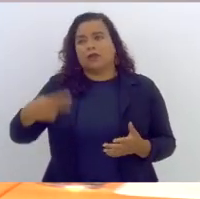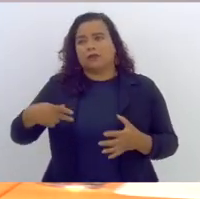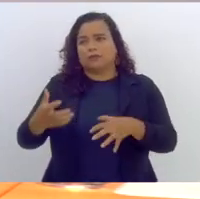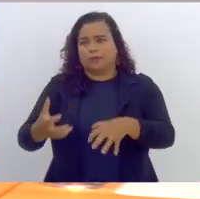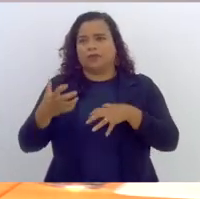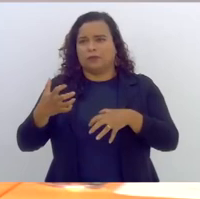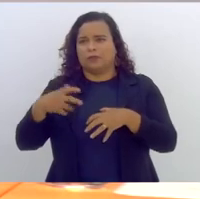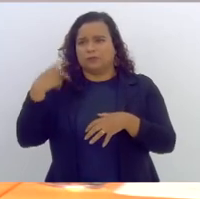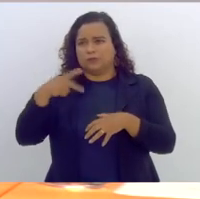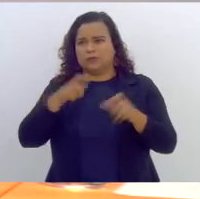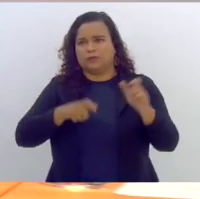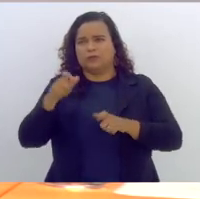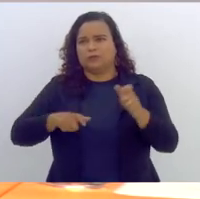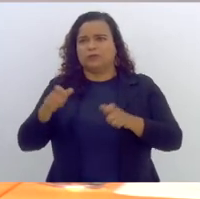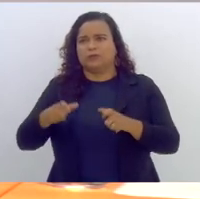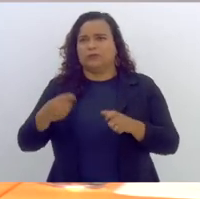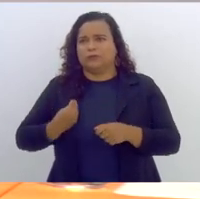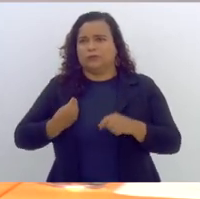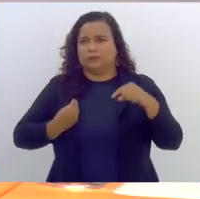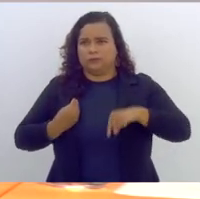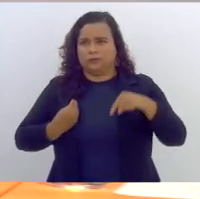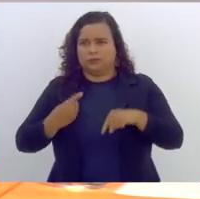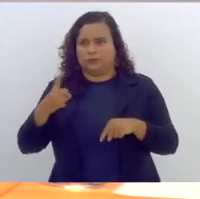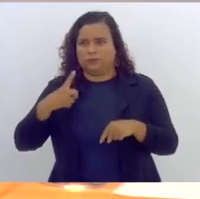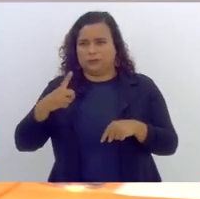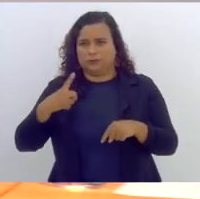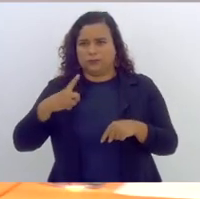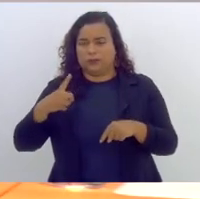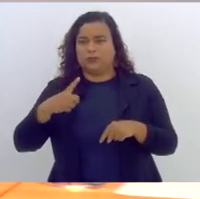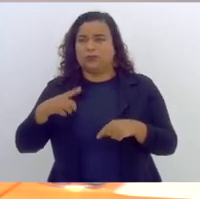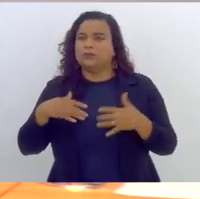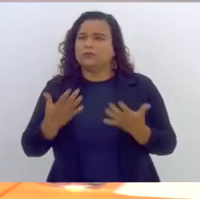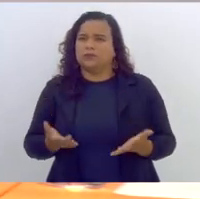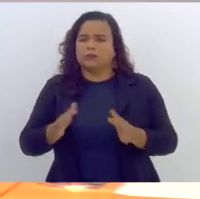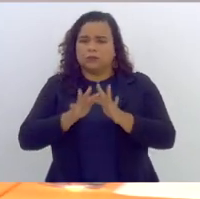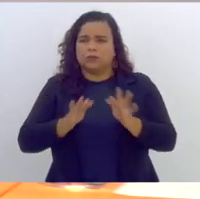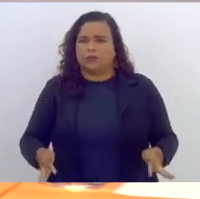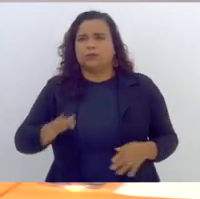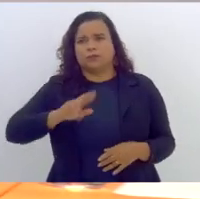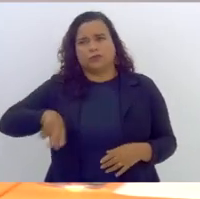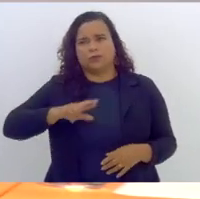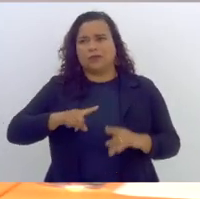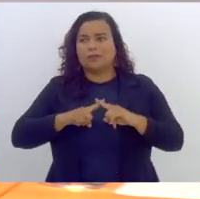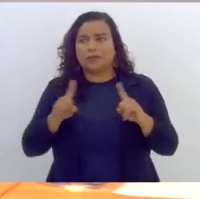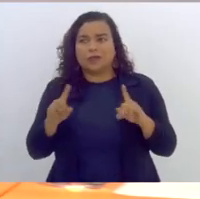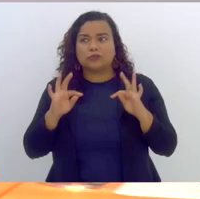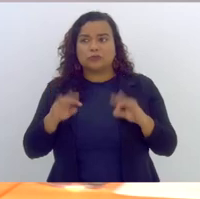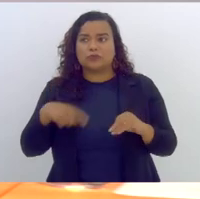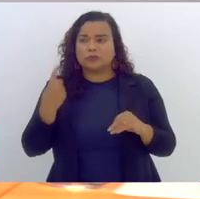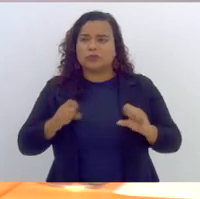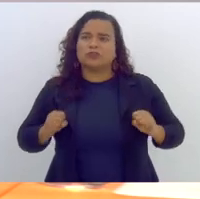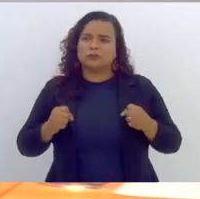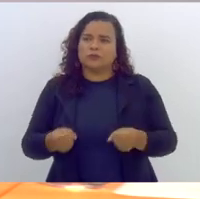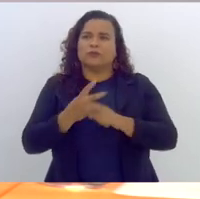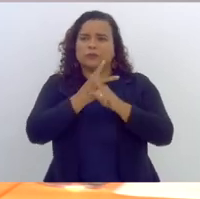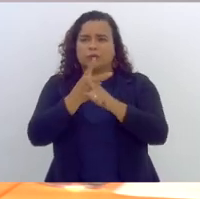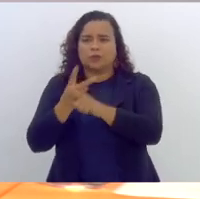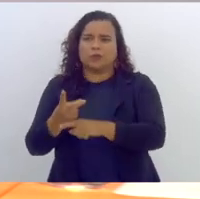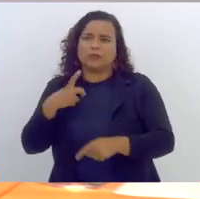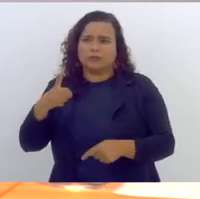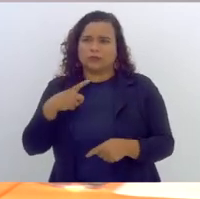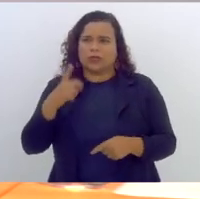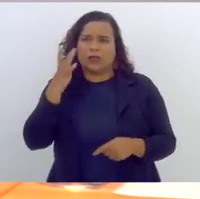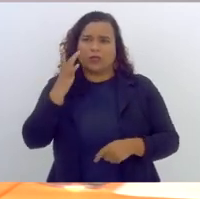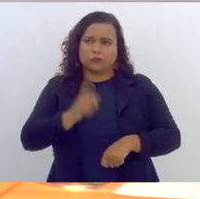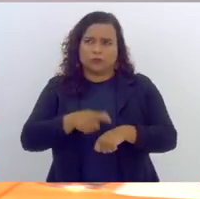loucos como esses que aqui estão Então não é simples mas tudo que nós procuramos fazer eu acho que nesse